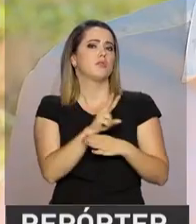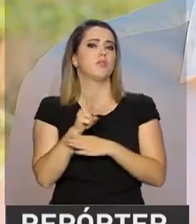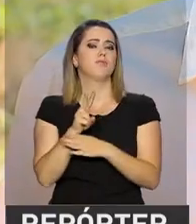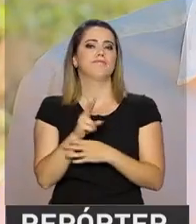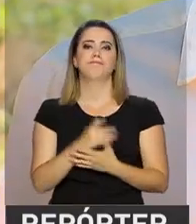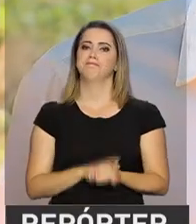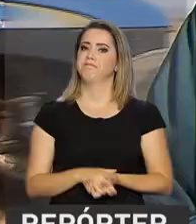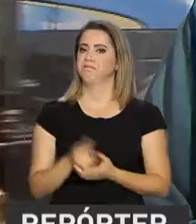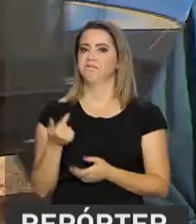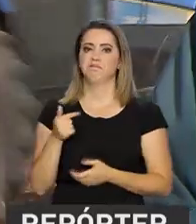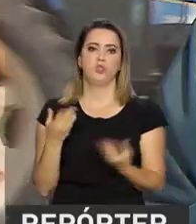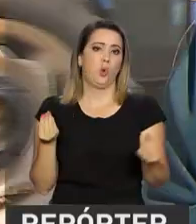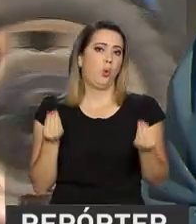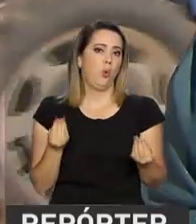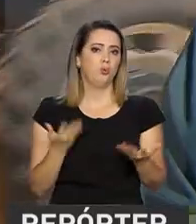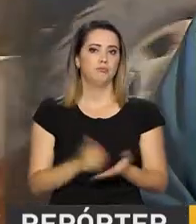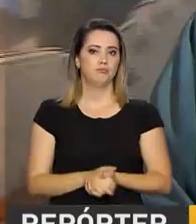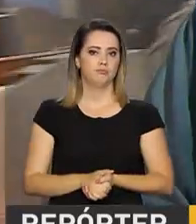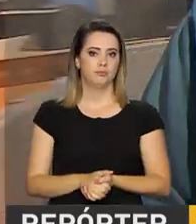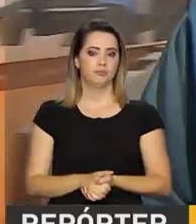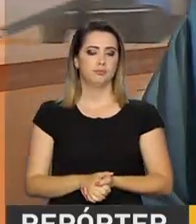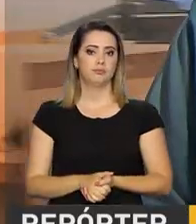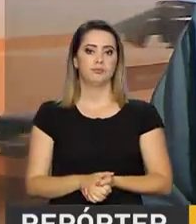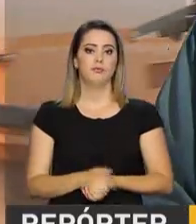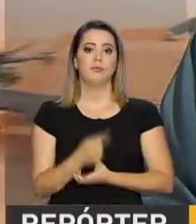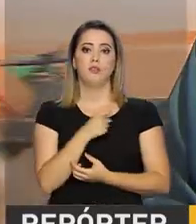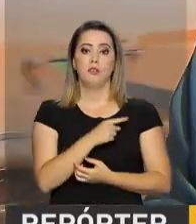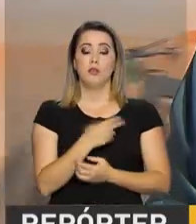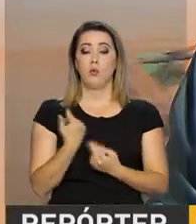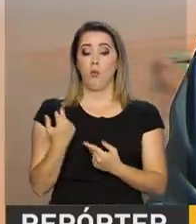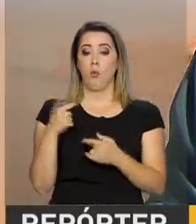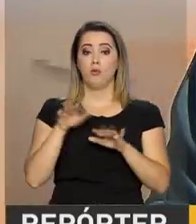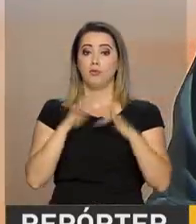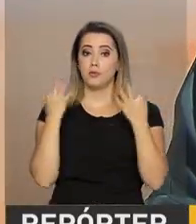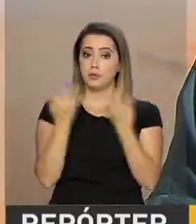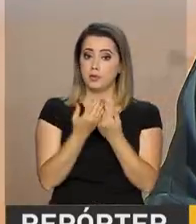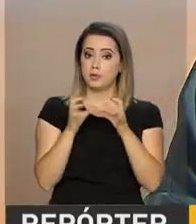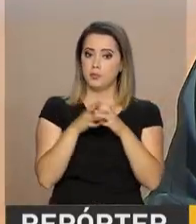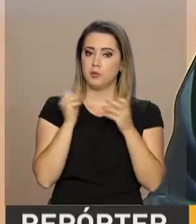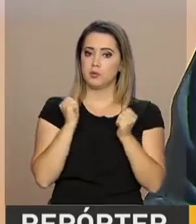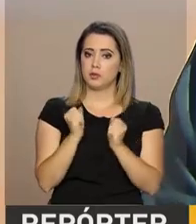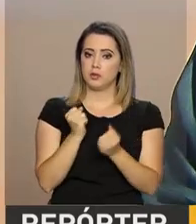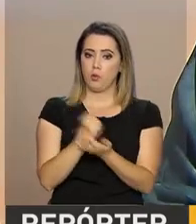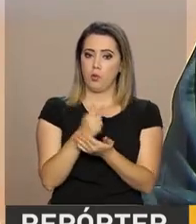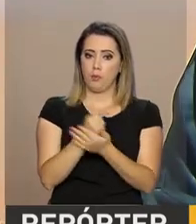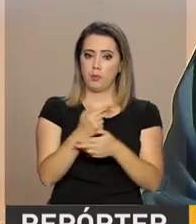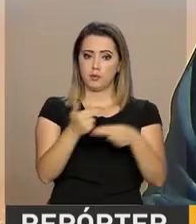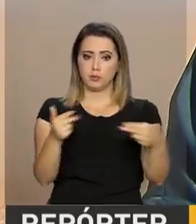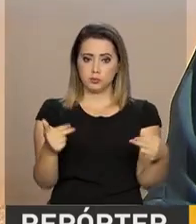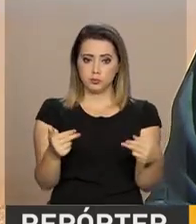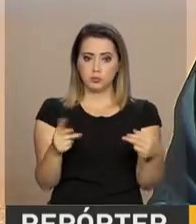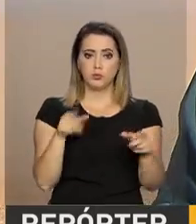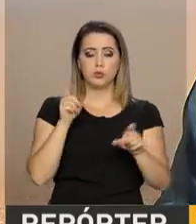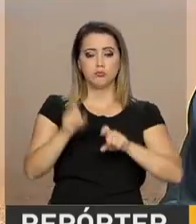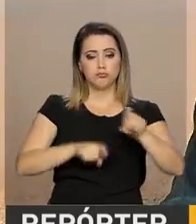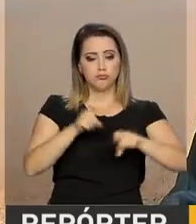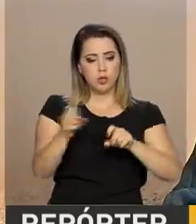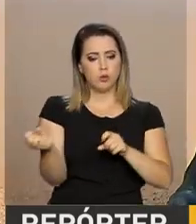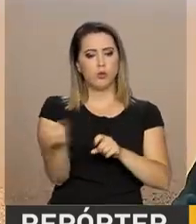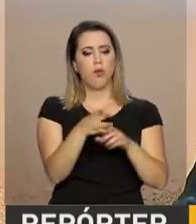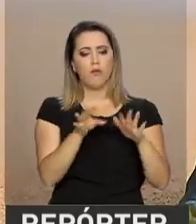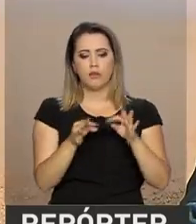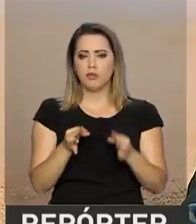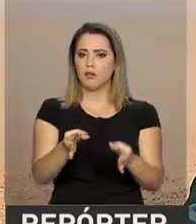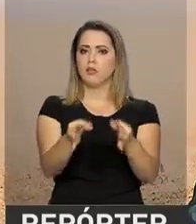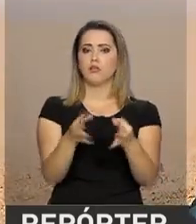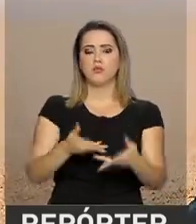sem chance para que agricultores familiares como o senhor por onde possa adquirir equipamentos modernizar a produção e ter